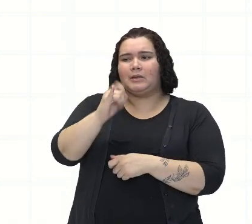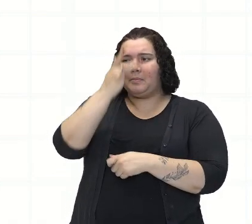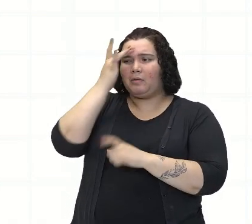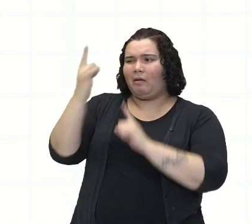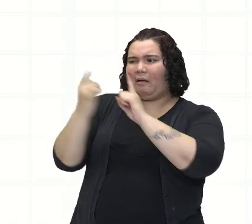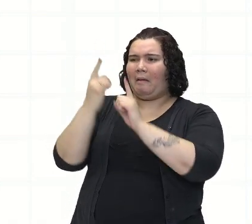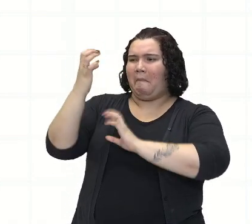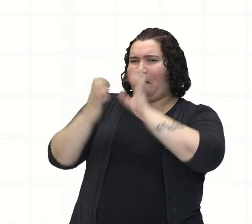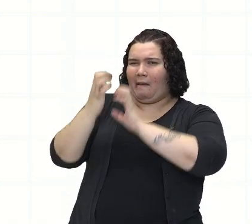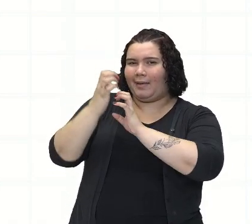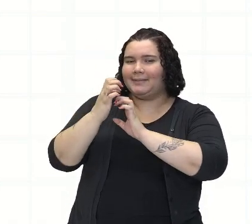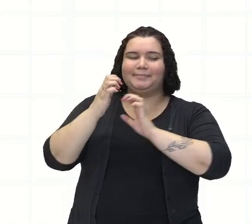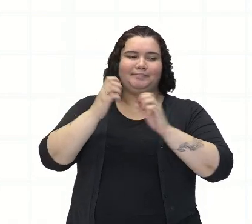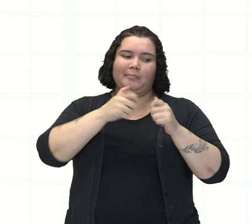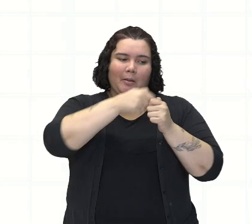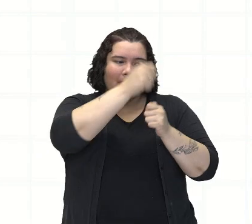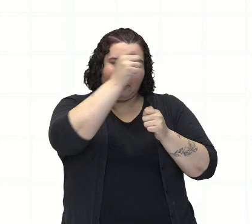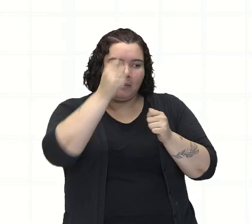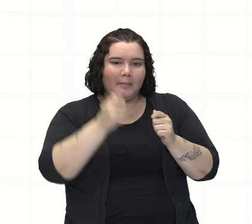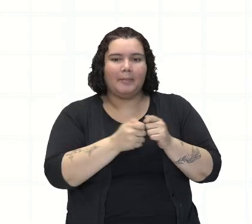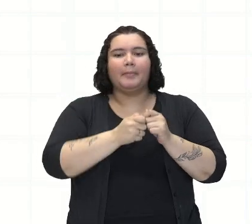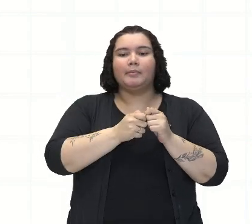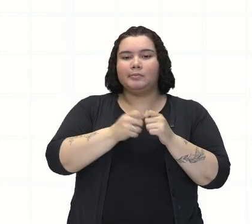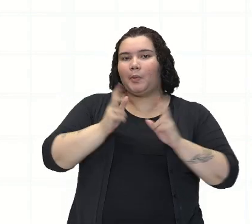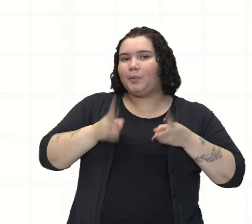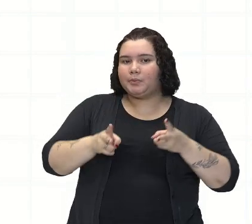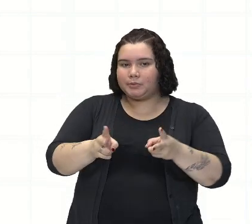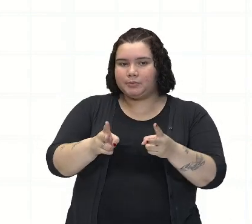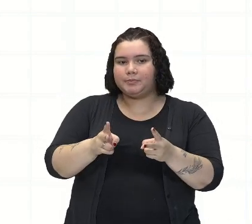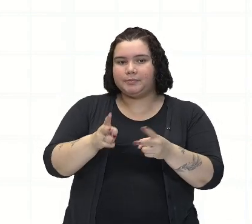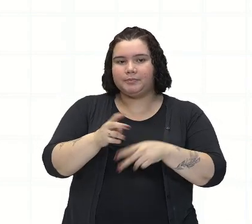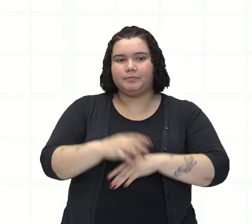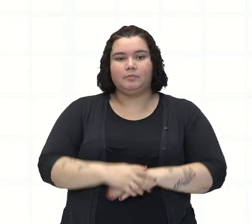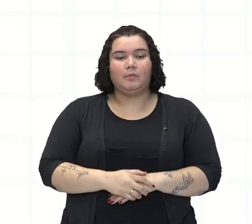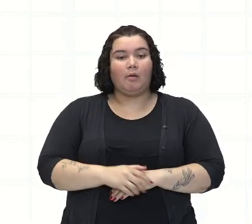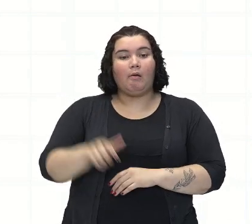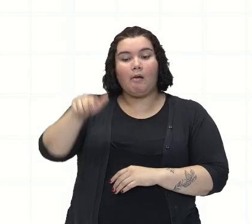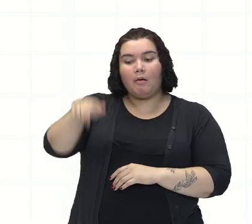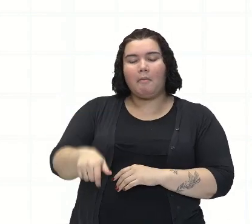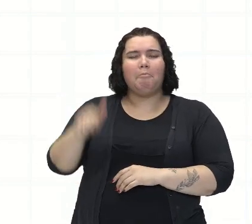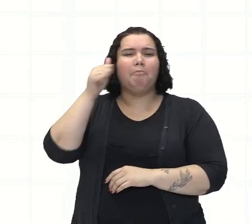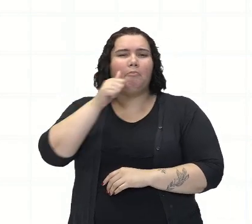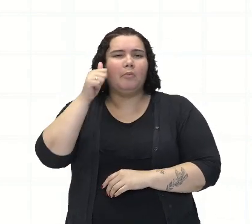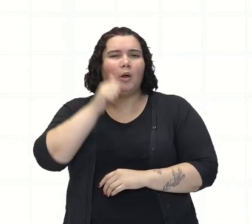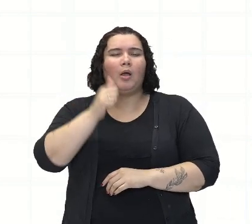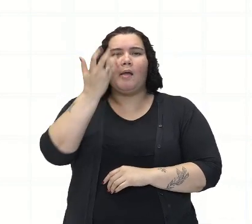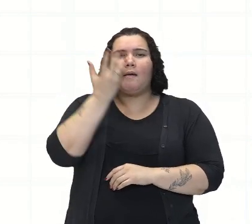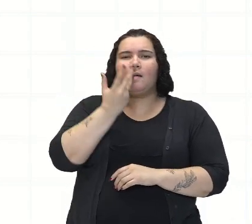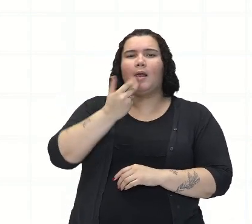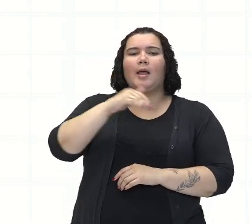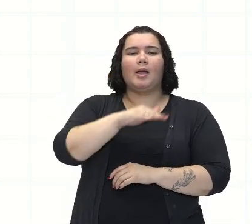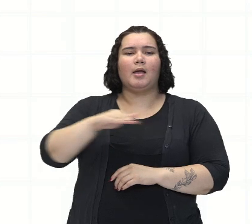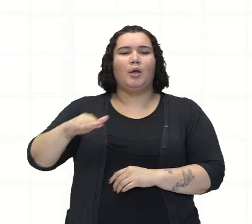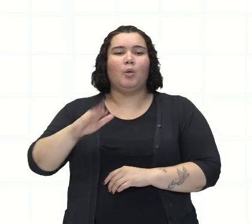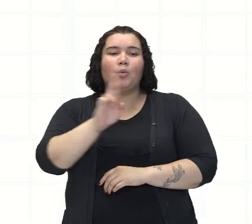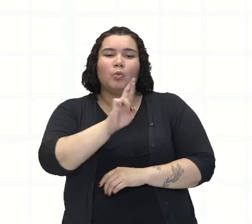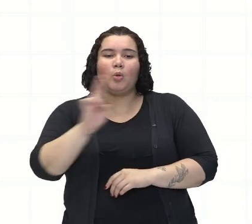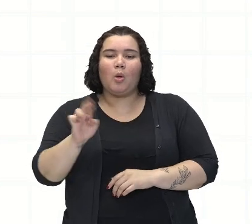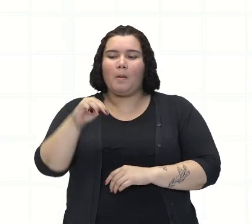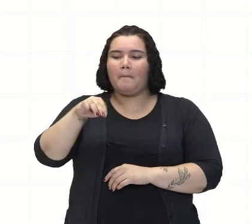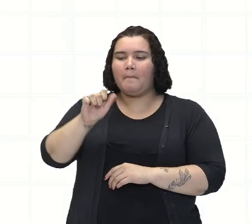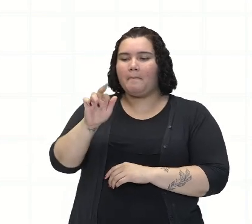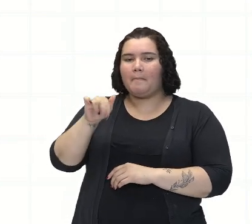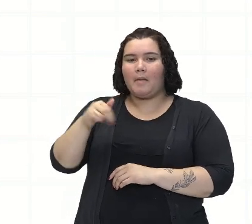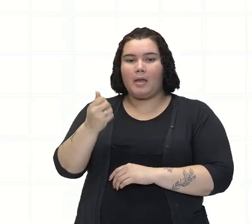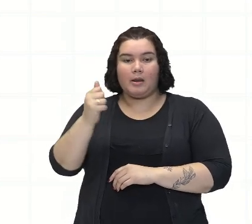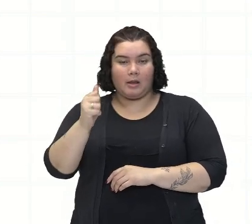aí nós temos referência à nossa menina de lá, e ela, menininha, por nome Maria, Nininha dita,